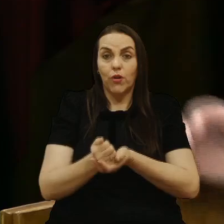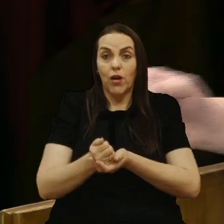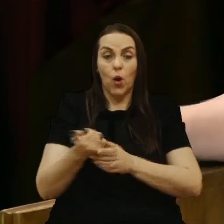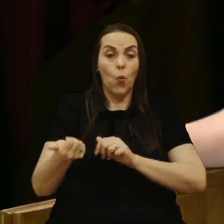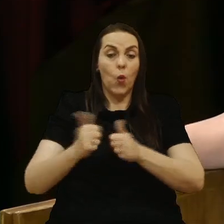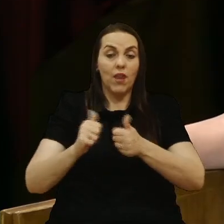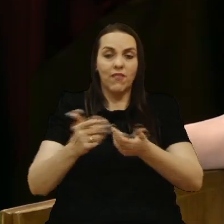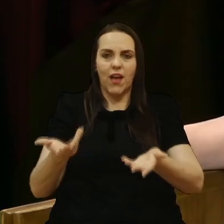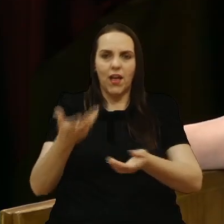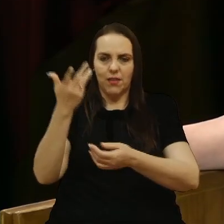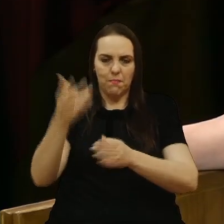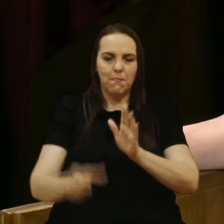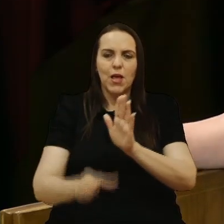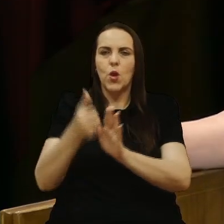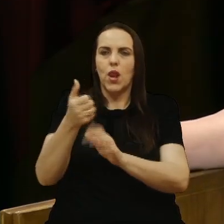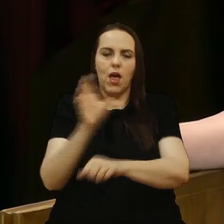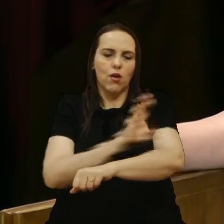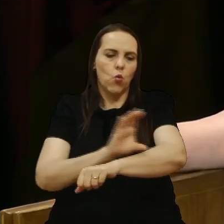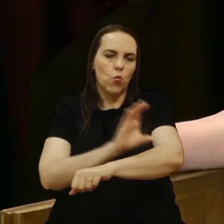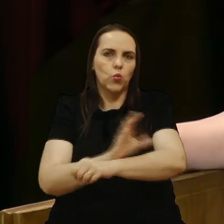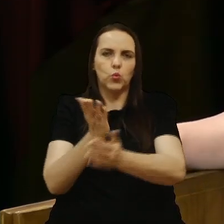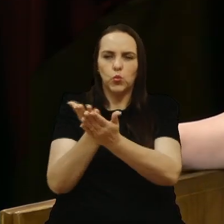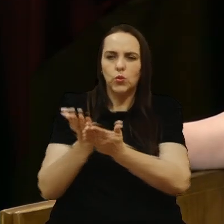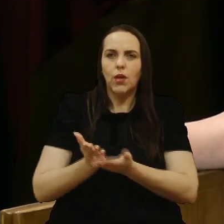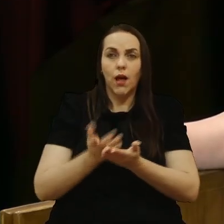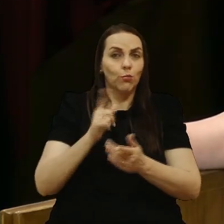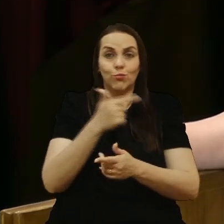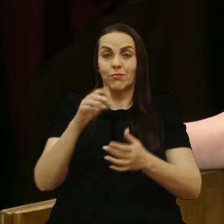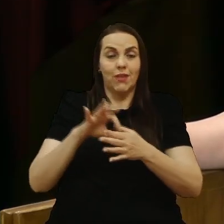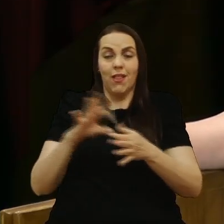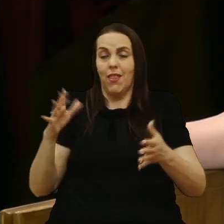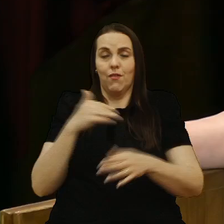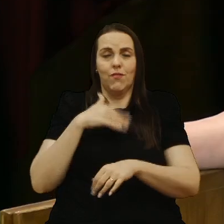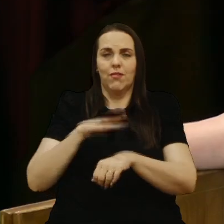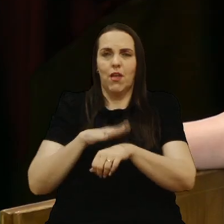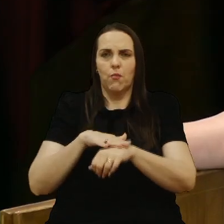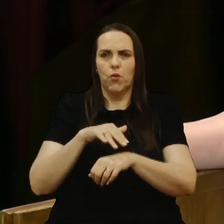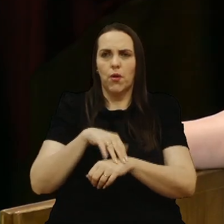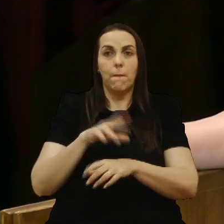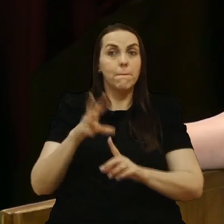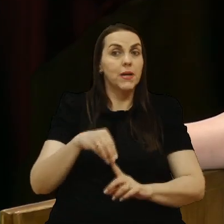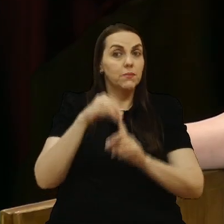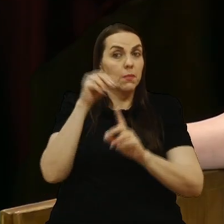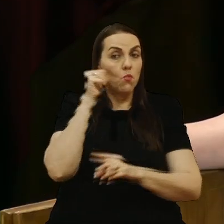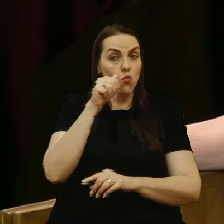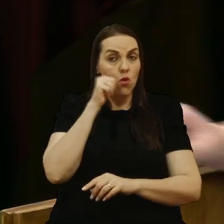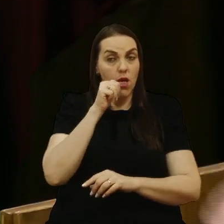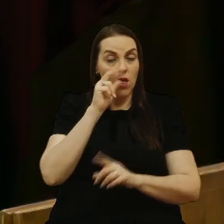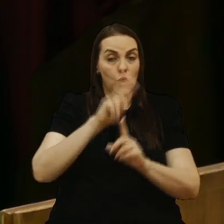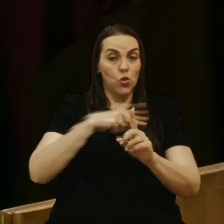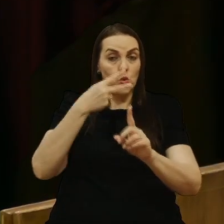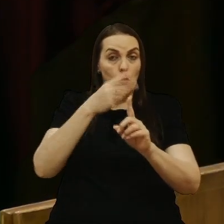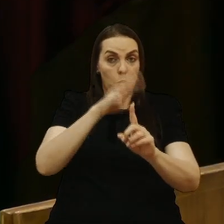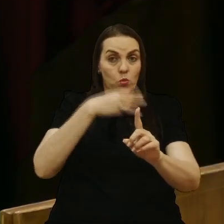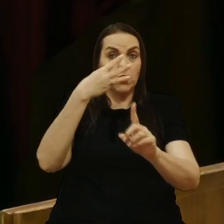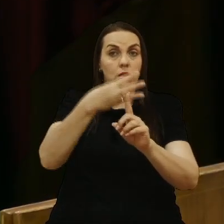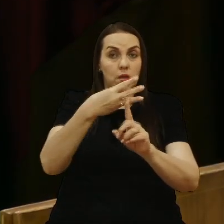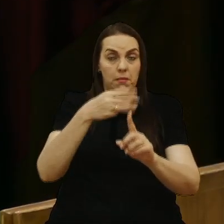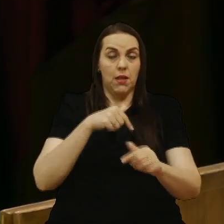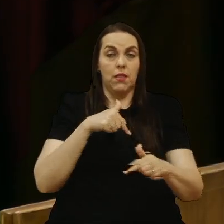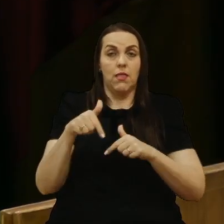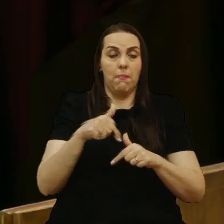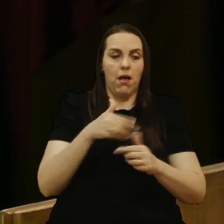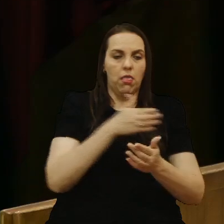qualificar sem um tempo livre? Especialmente as mulheres que acumulam jornada dupla ou tripla. E a